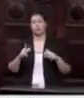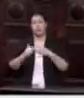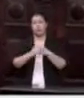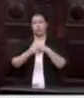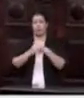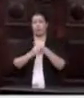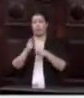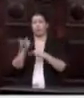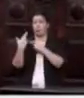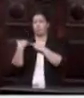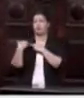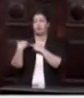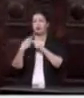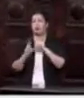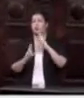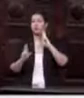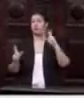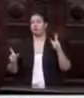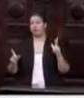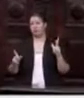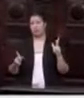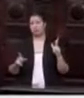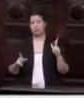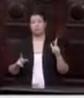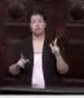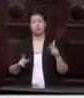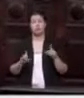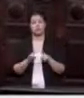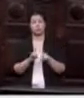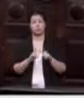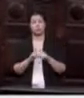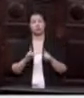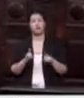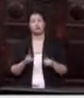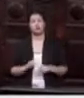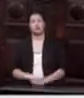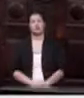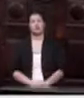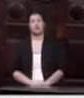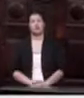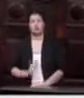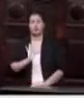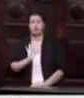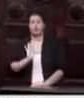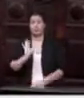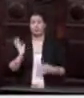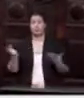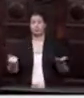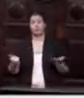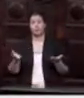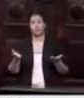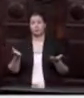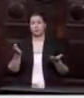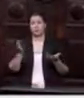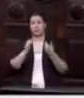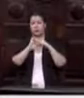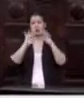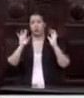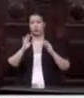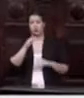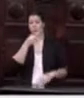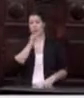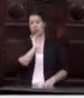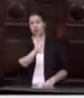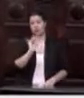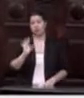e responsabilidades que podem ter interseção, mas diferentes. Então, é óbvio que a opinião do Tribunal de